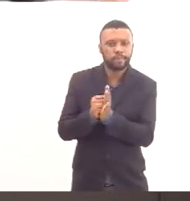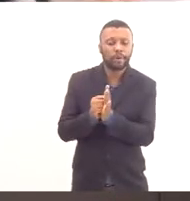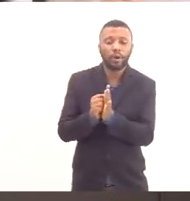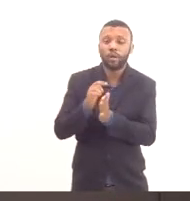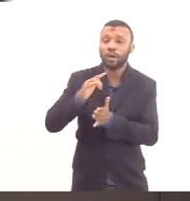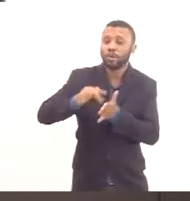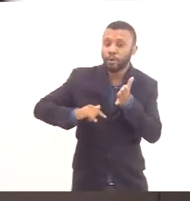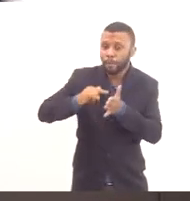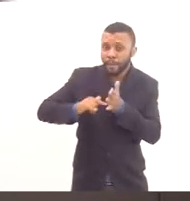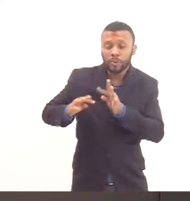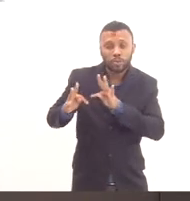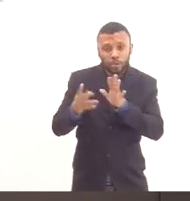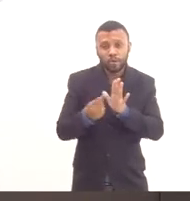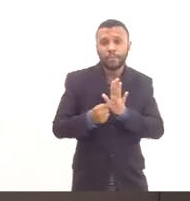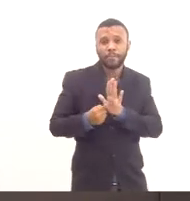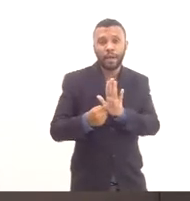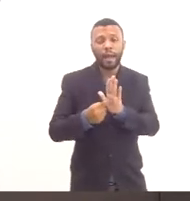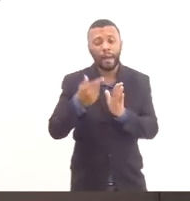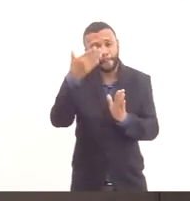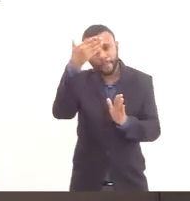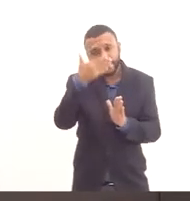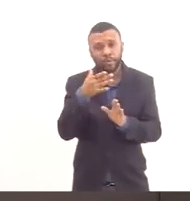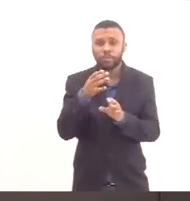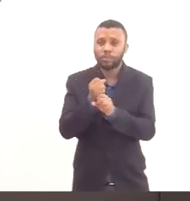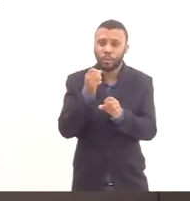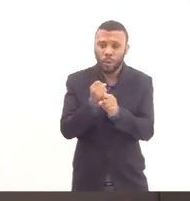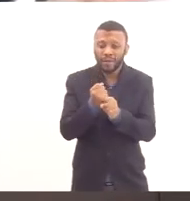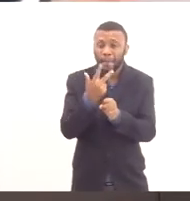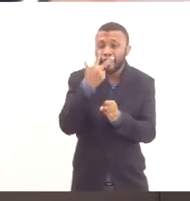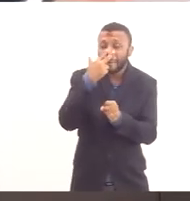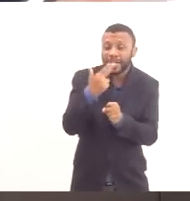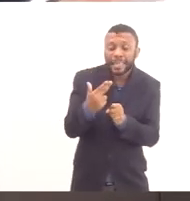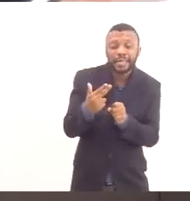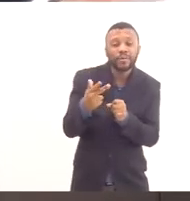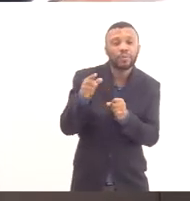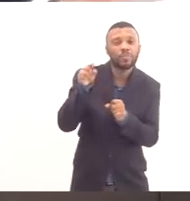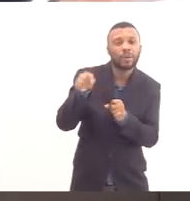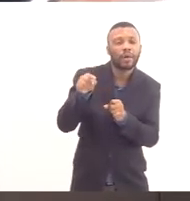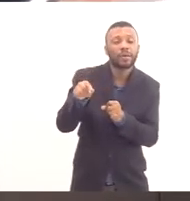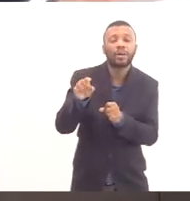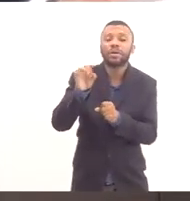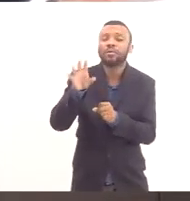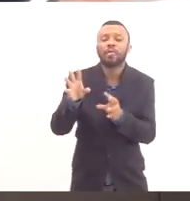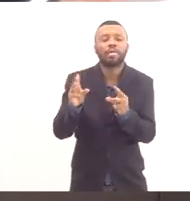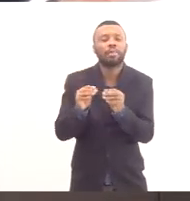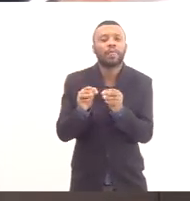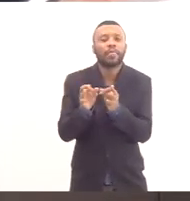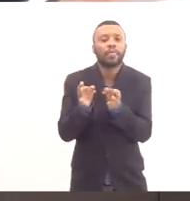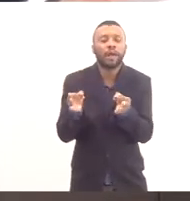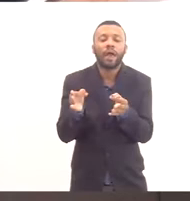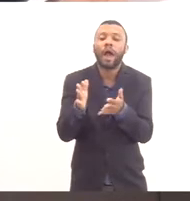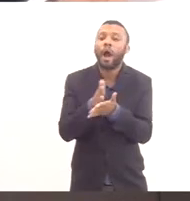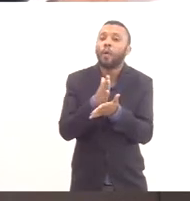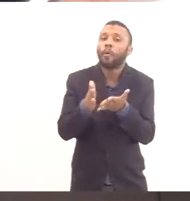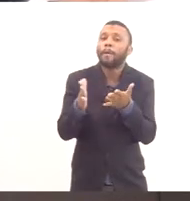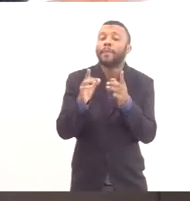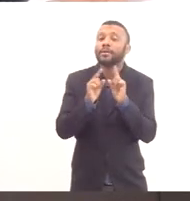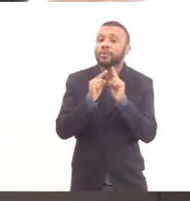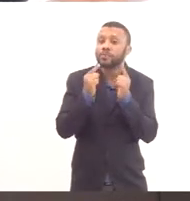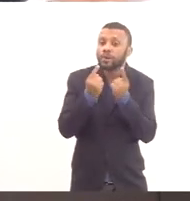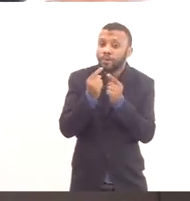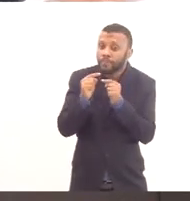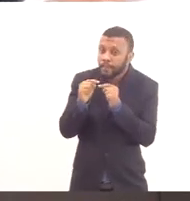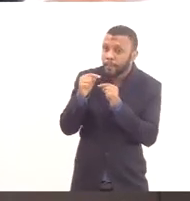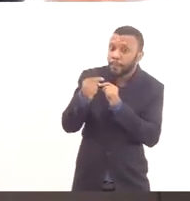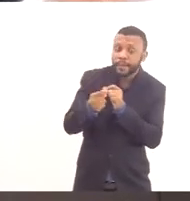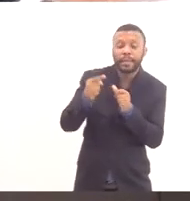prestação de contas é muito parecida com que ele chama de prestação de contas que somente entregur algumas audiências após a primeira